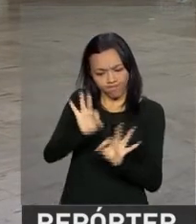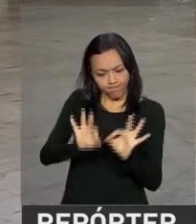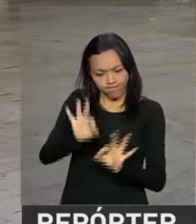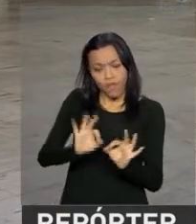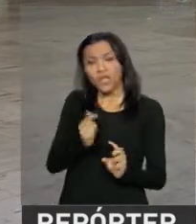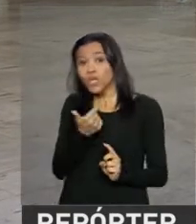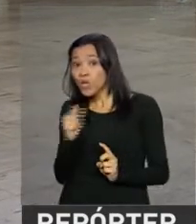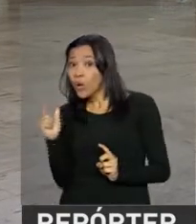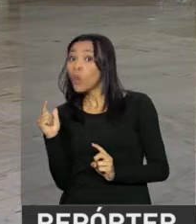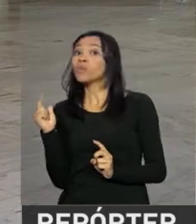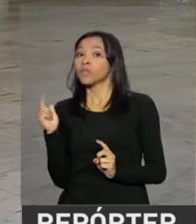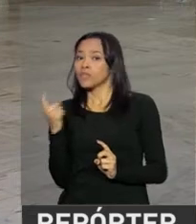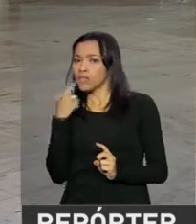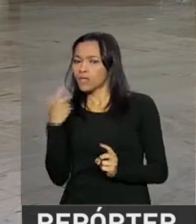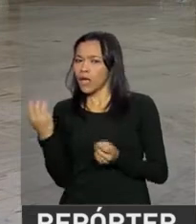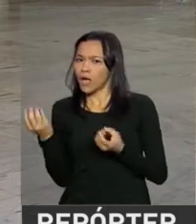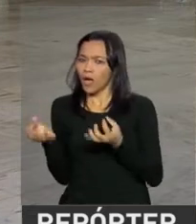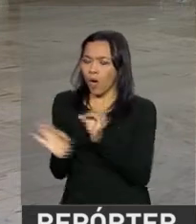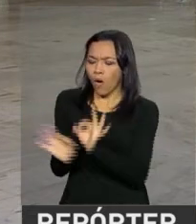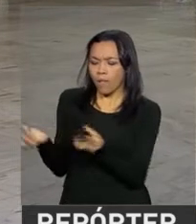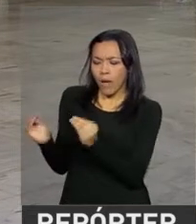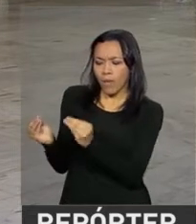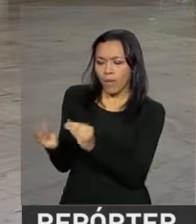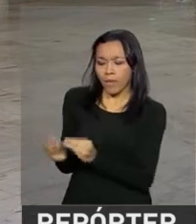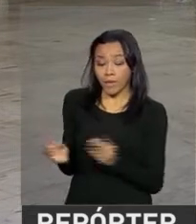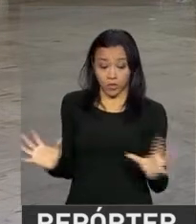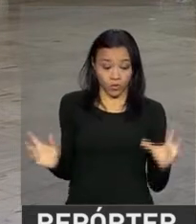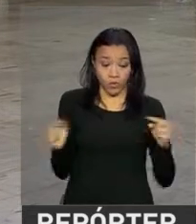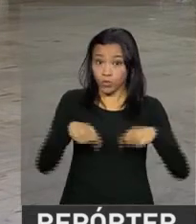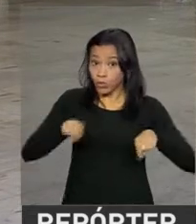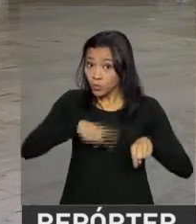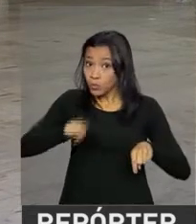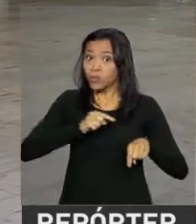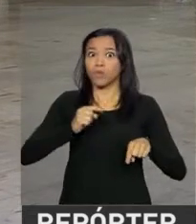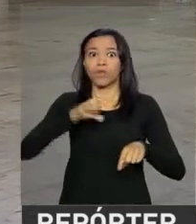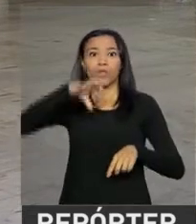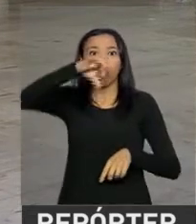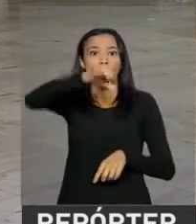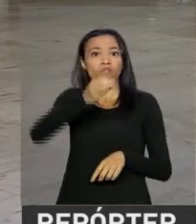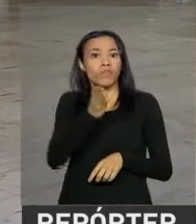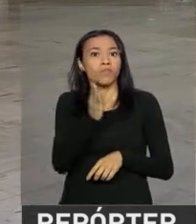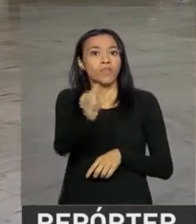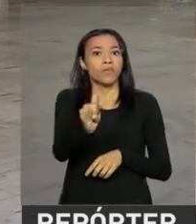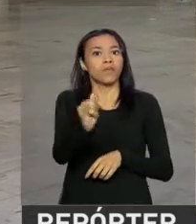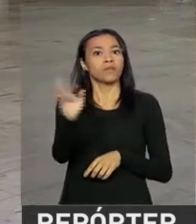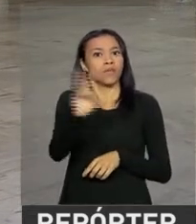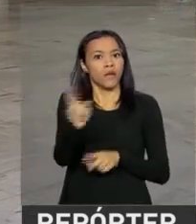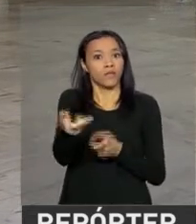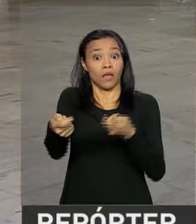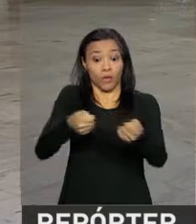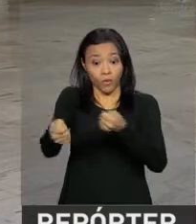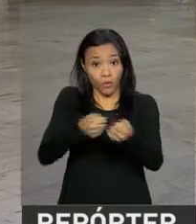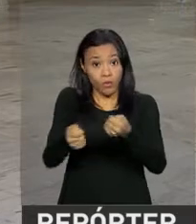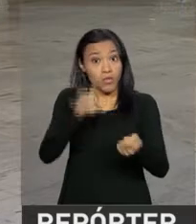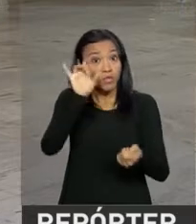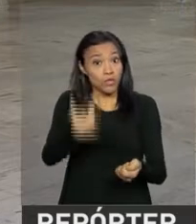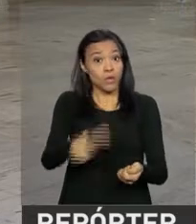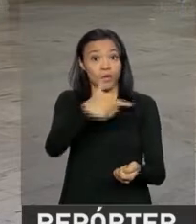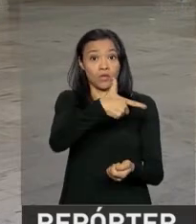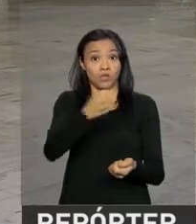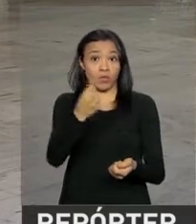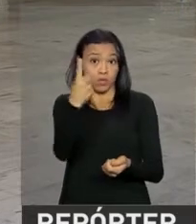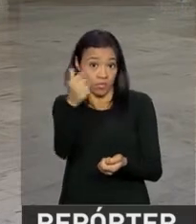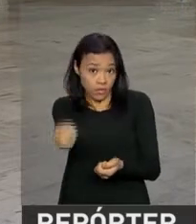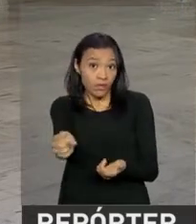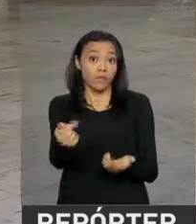que estão em fase de elaboração levem a uma economia de mais de 9 bilhões de reais apenas em 2017.